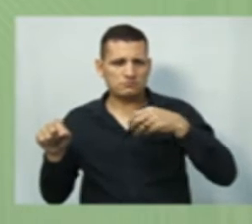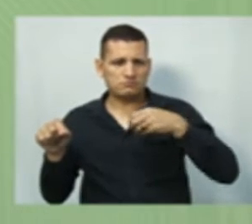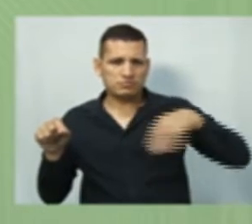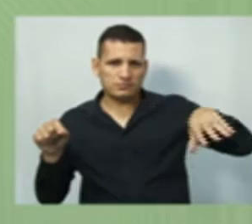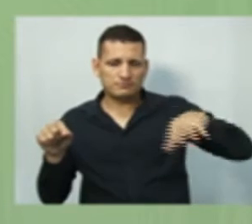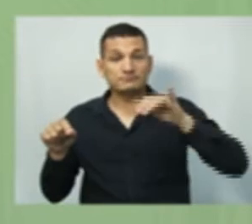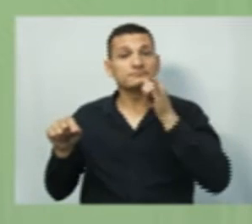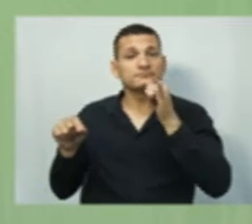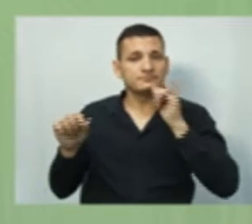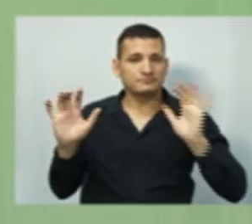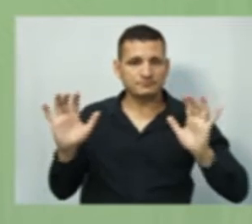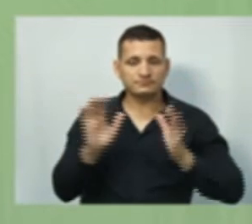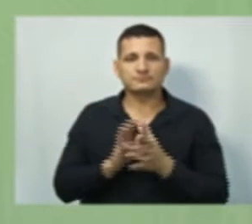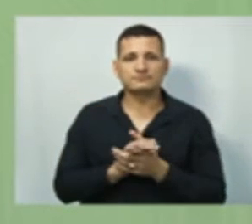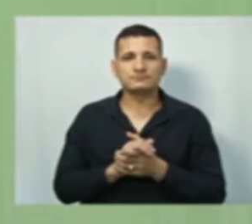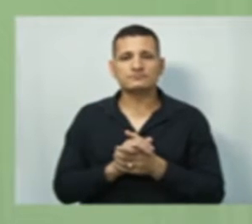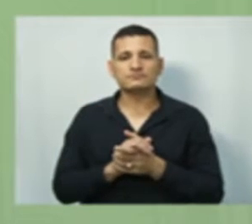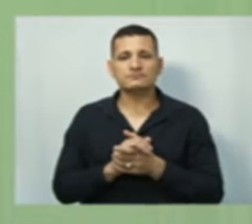exemplo,